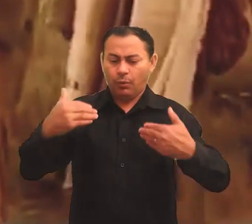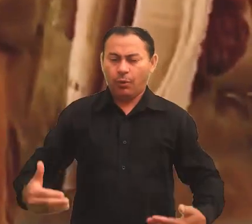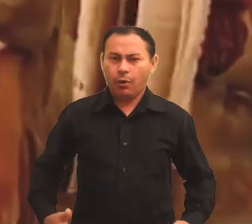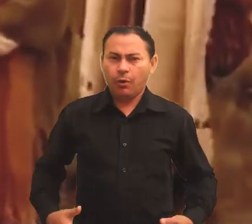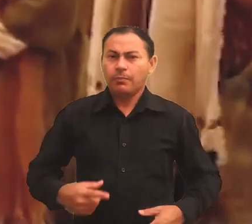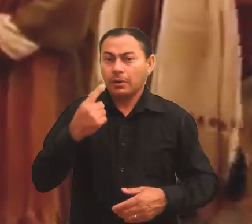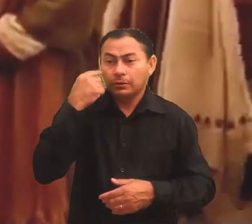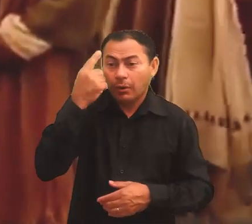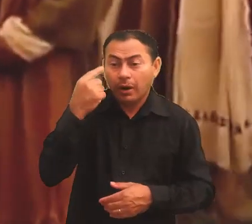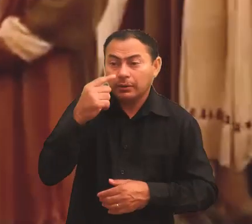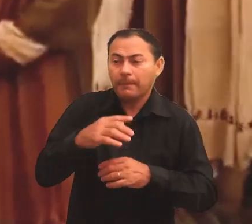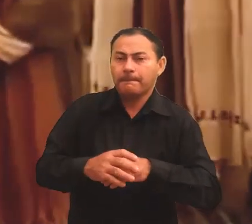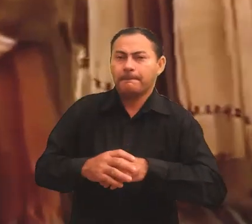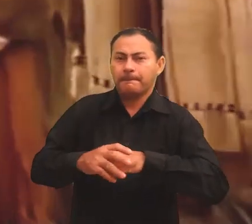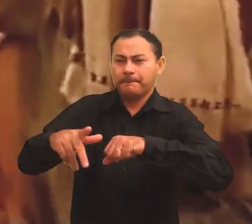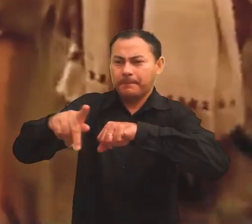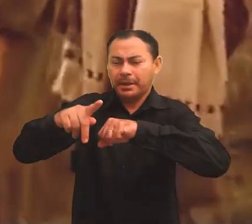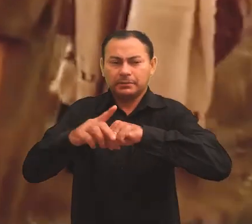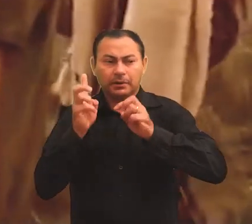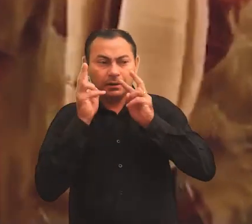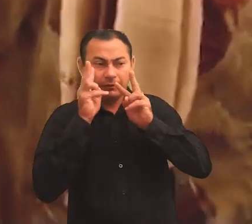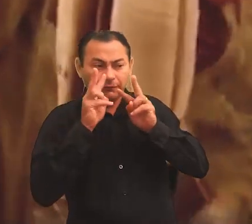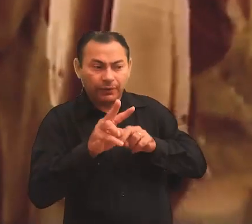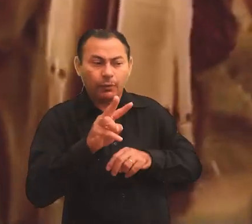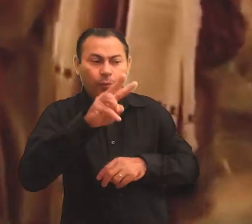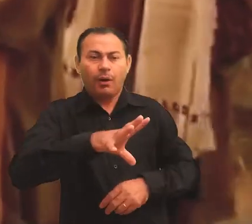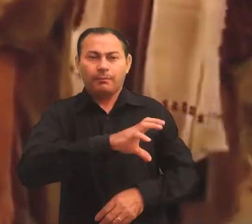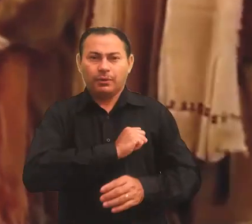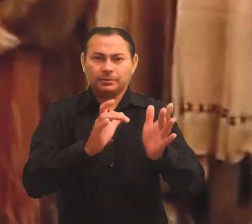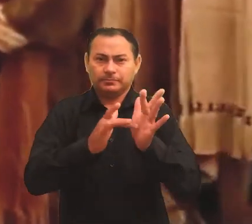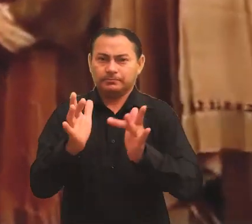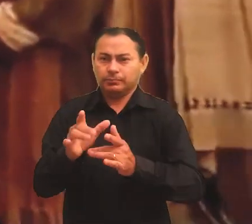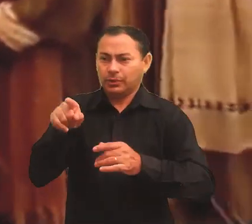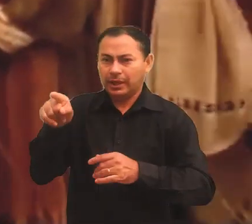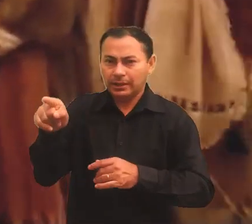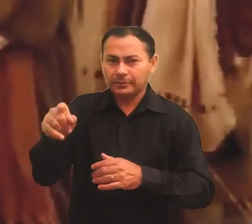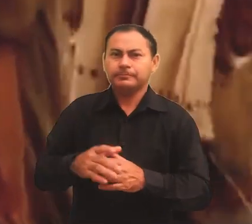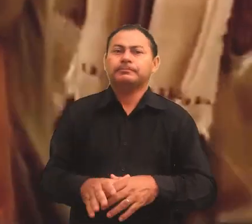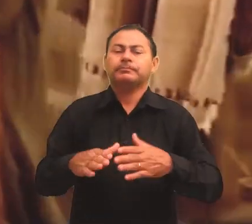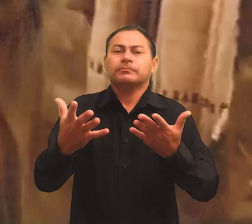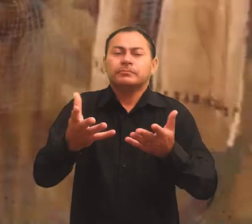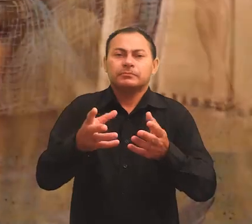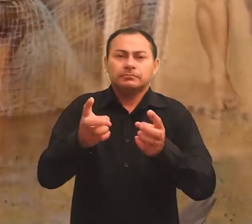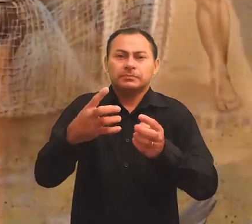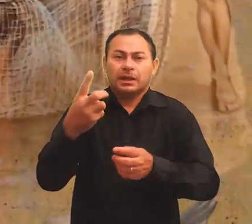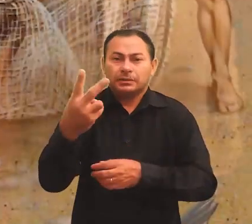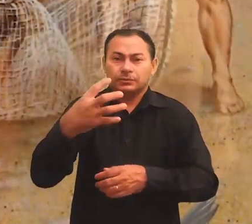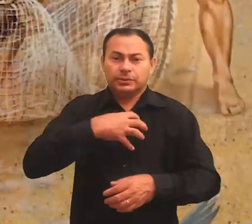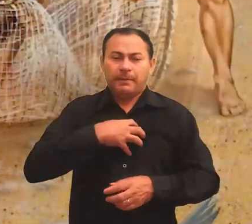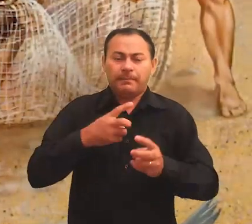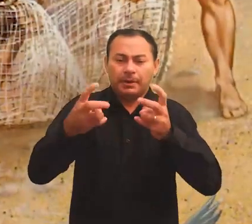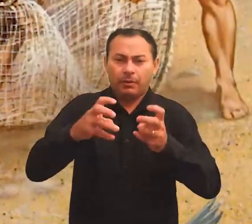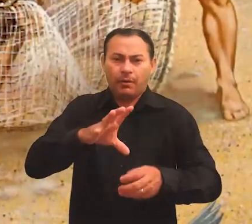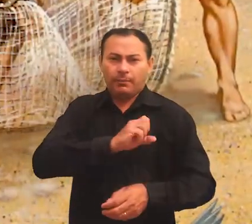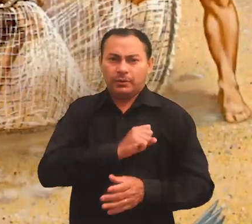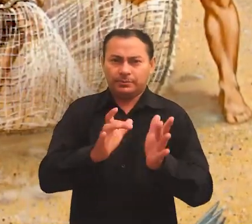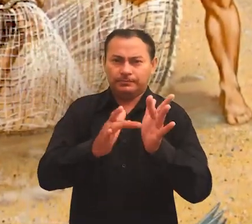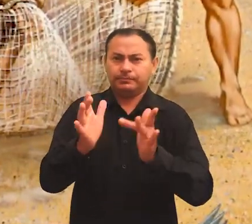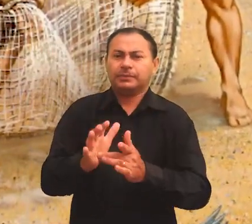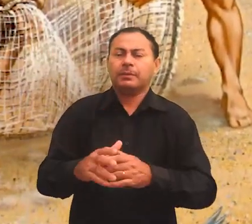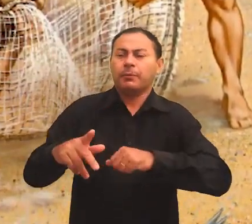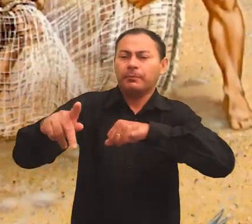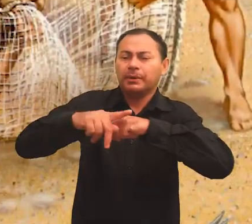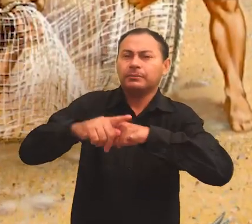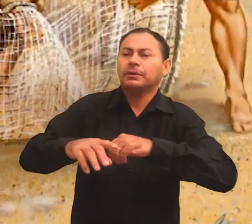olhos, Pedro viu o amor de Jesus por ele? A segunda maneira pela qual percebemos o amor de Jesus por Pedro foi